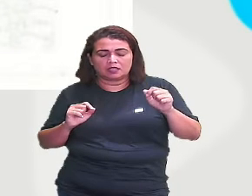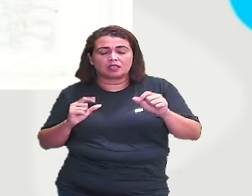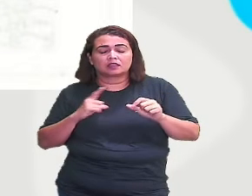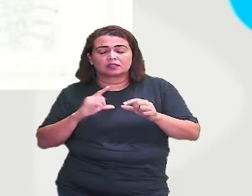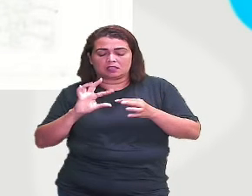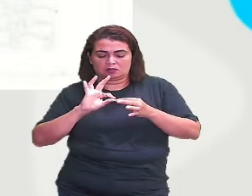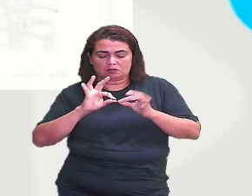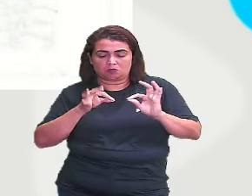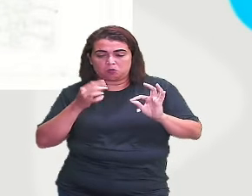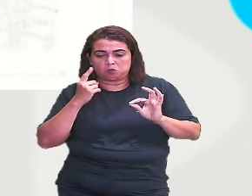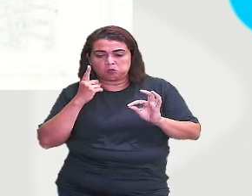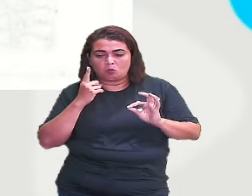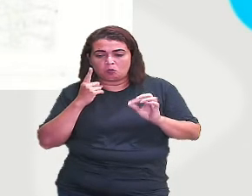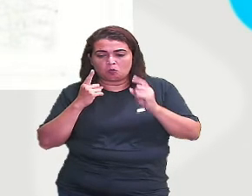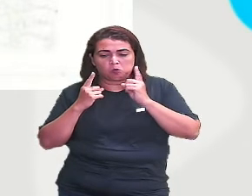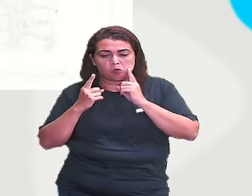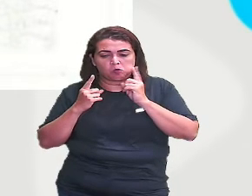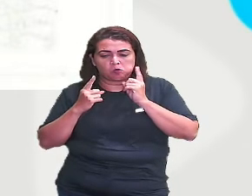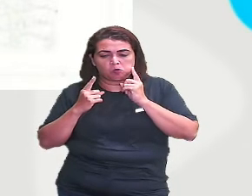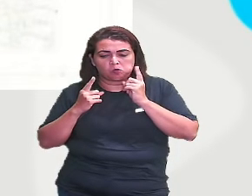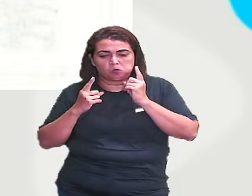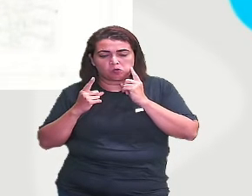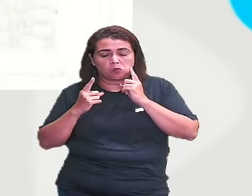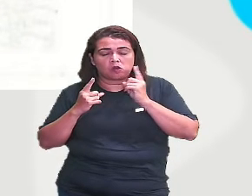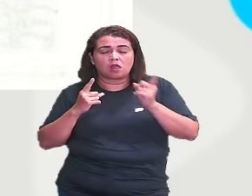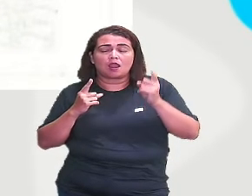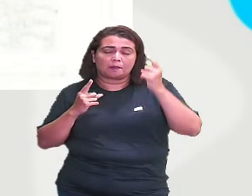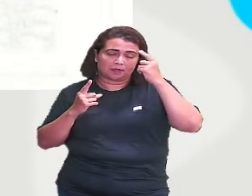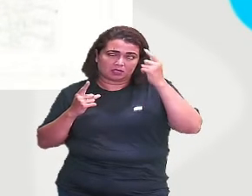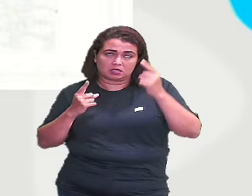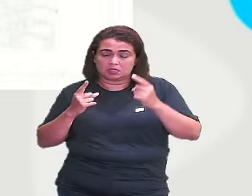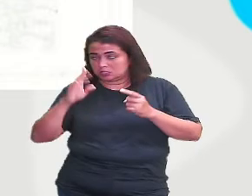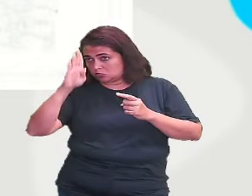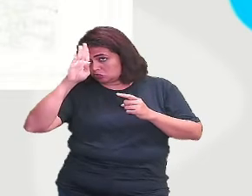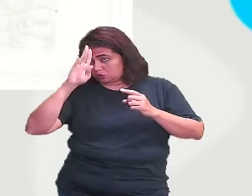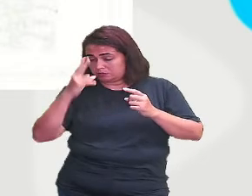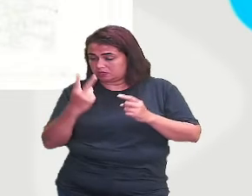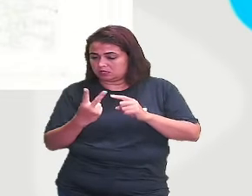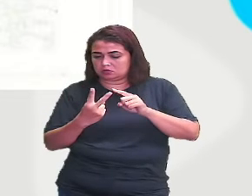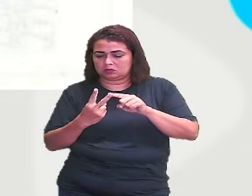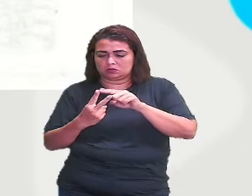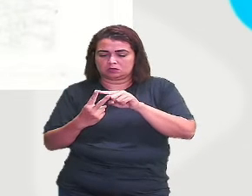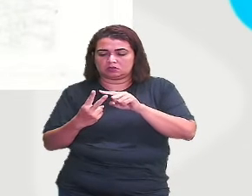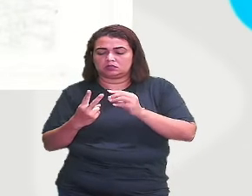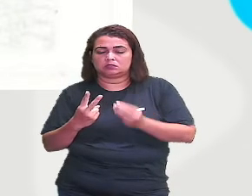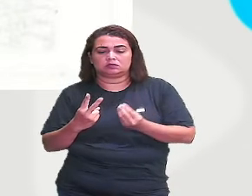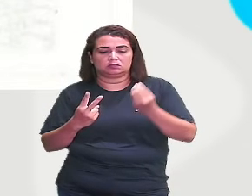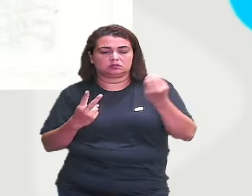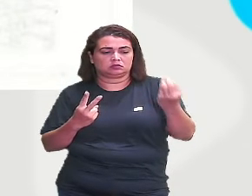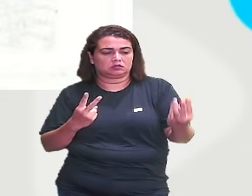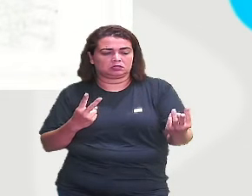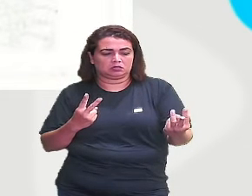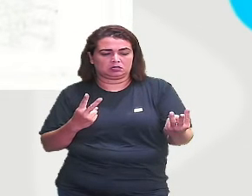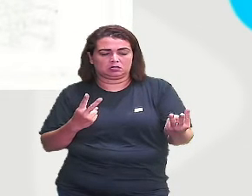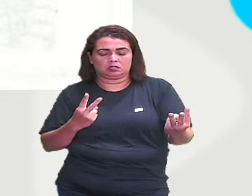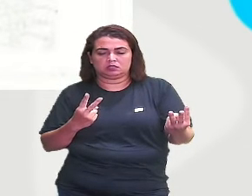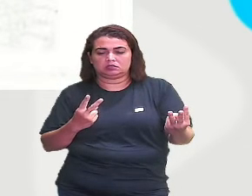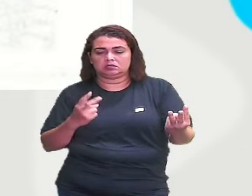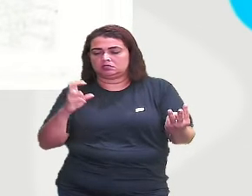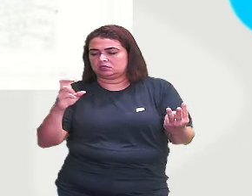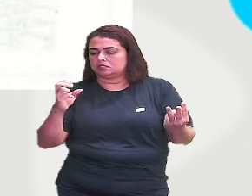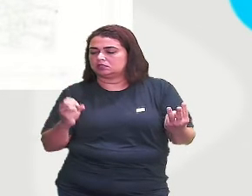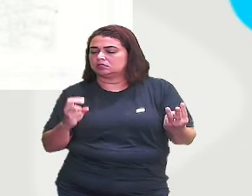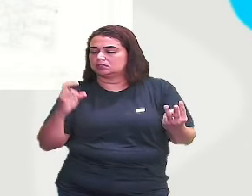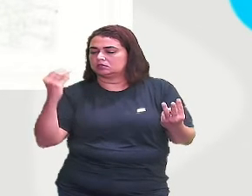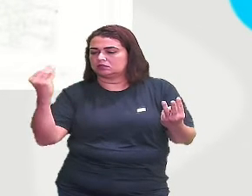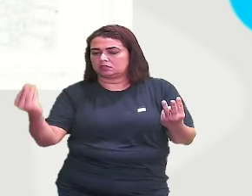decidiu dividir entre suas 2 sobrinhas. Ela deu 3 balas para Luísa e ela deu 5 balas para